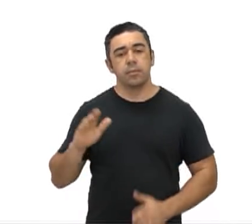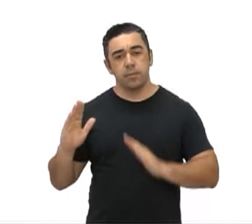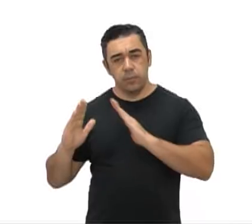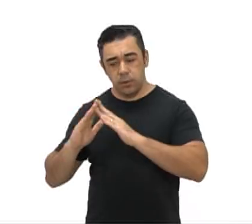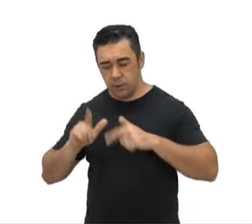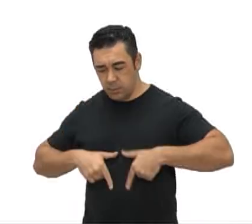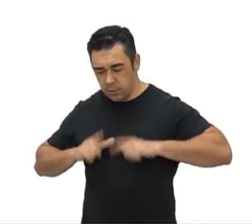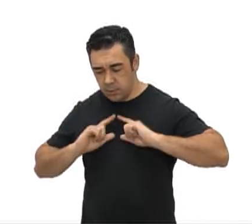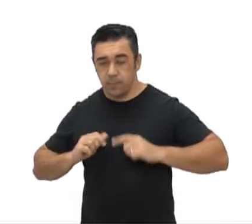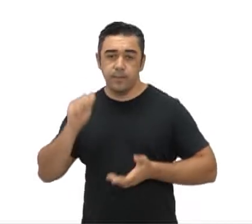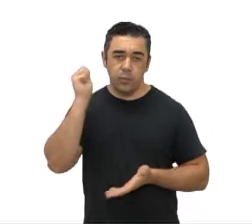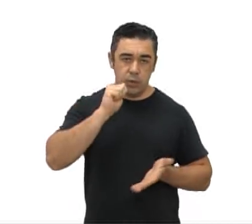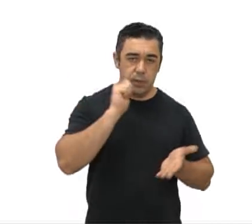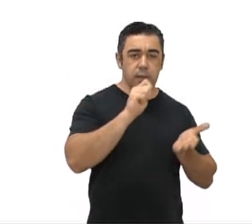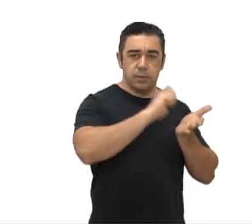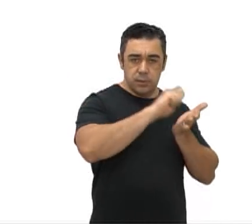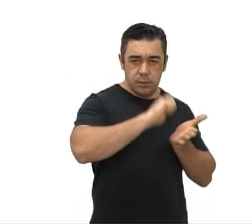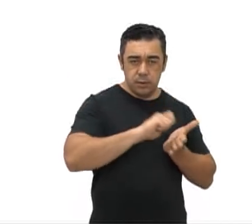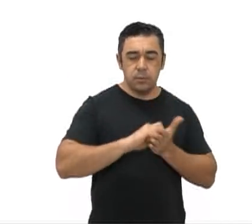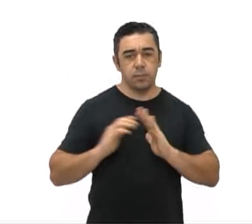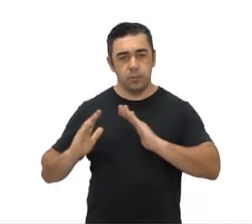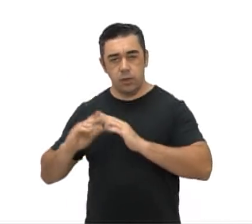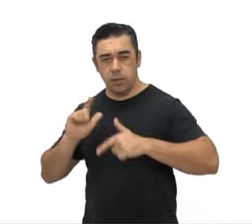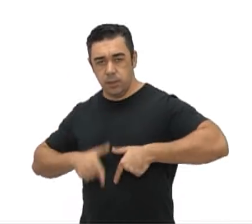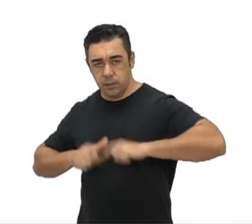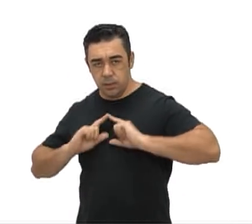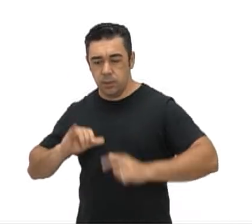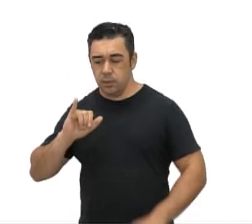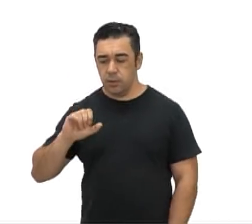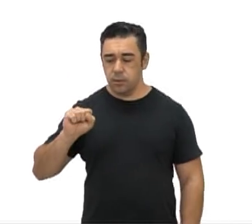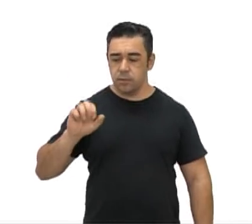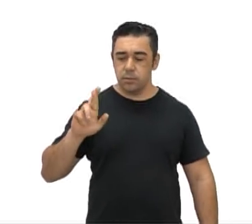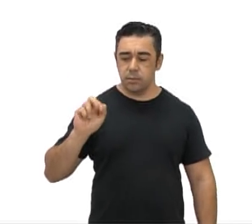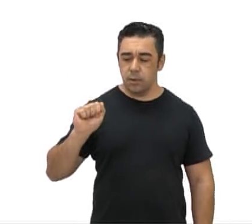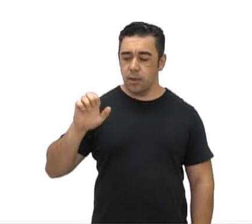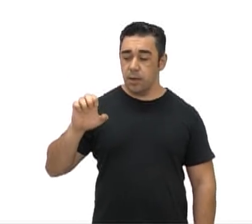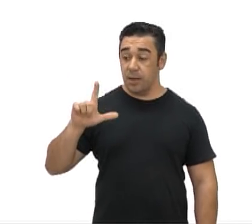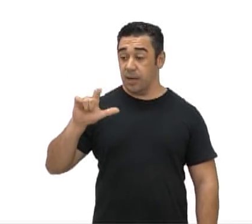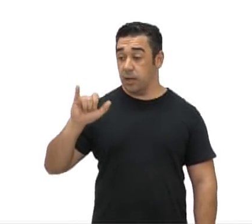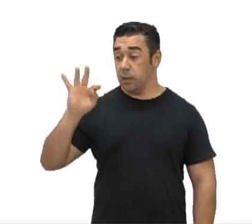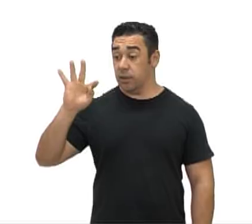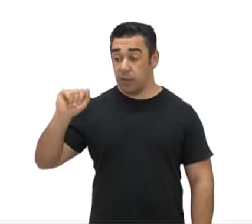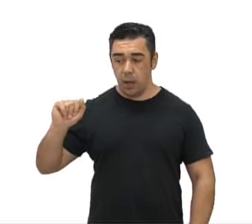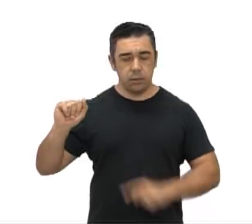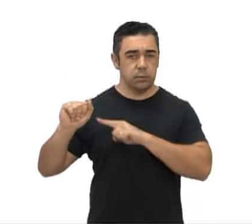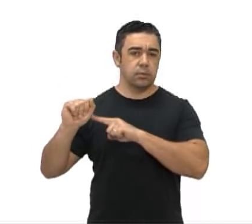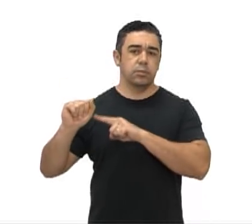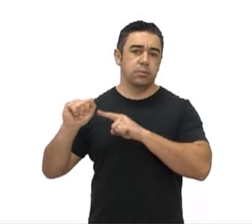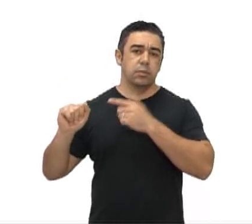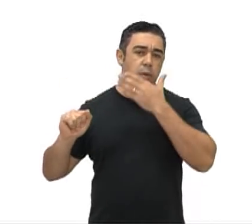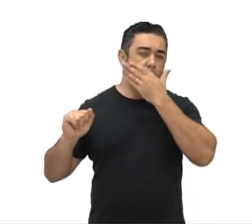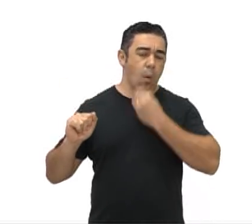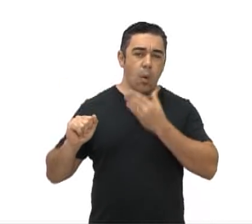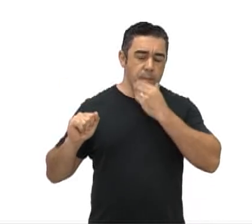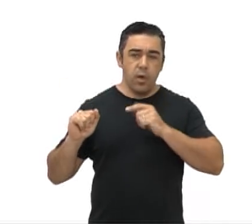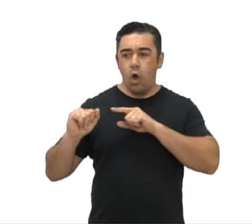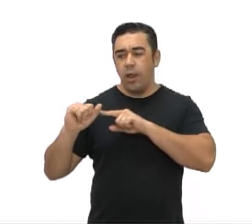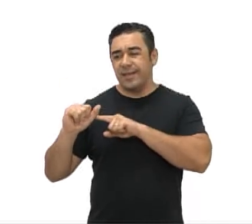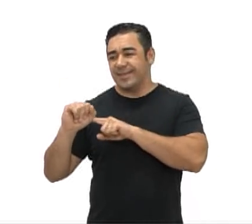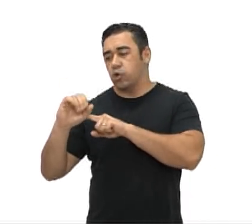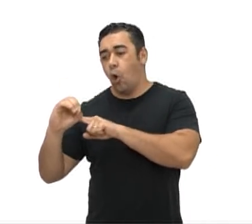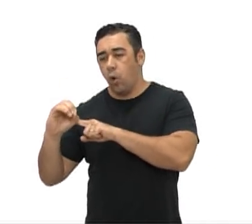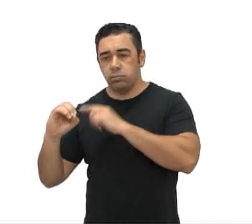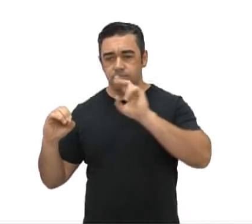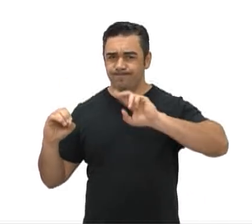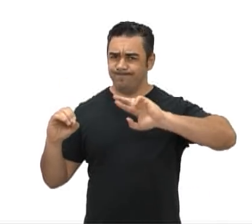escritora israelita. Então, israelita, adjetivo uniforme, né? Eu não vou ter escritor israelito, né,